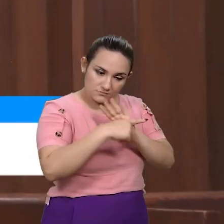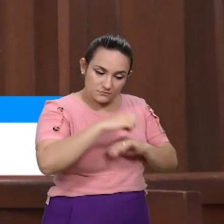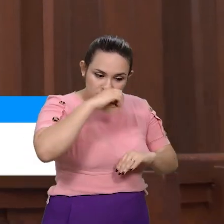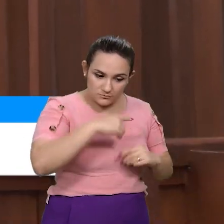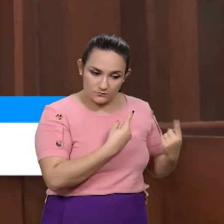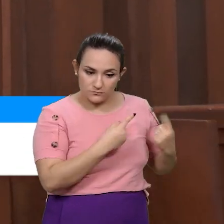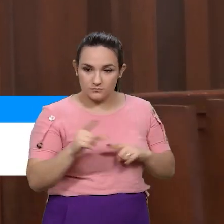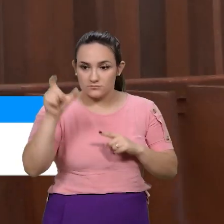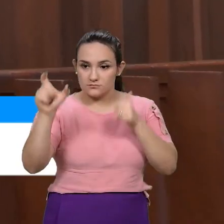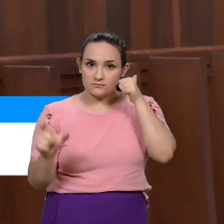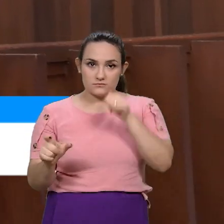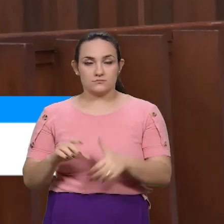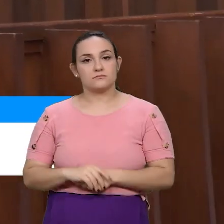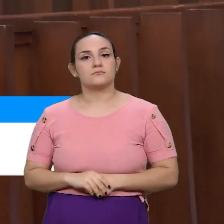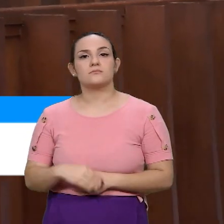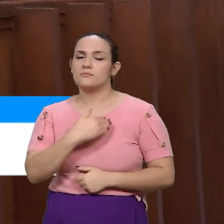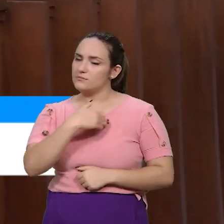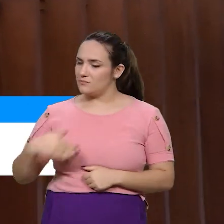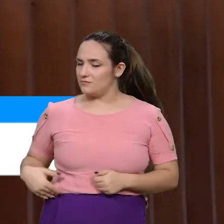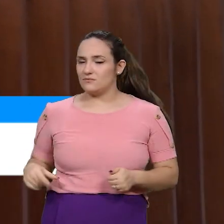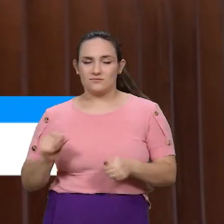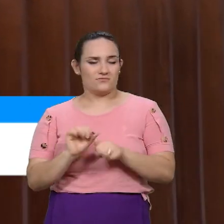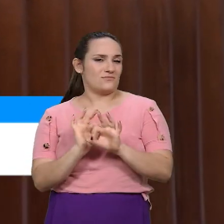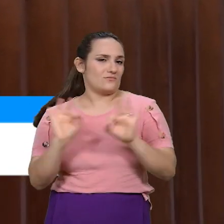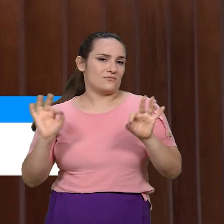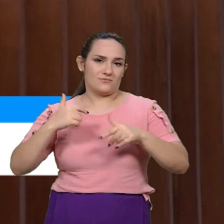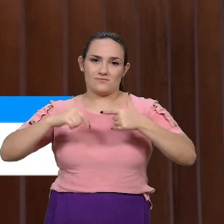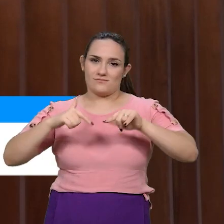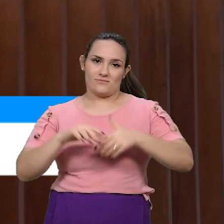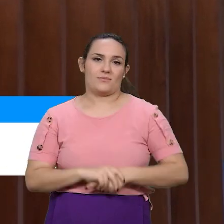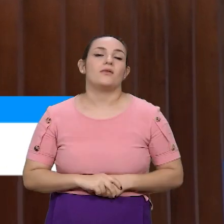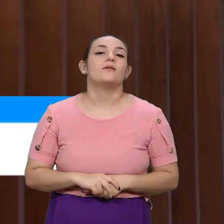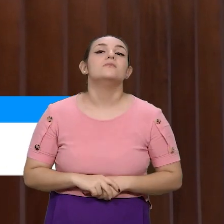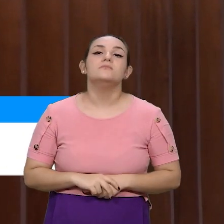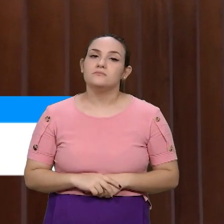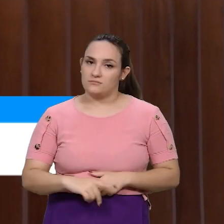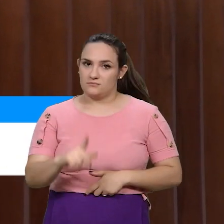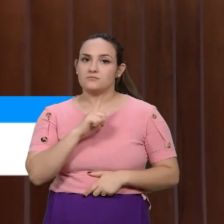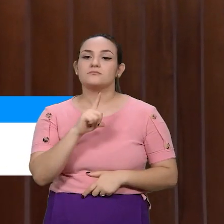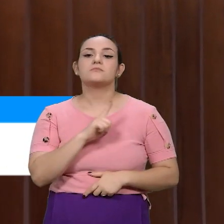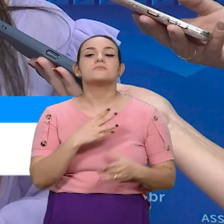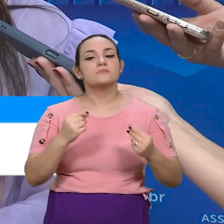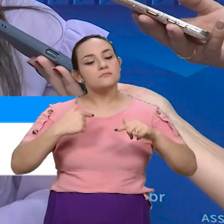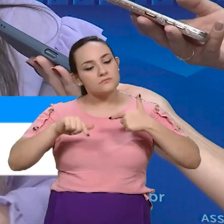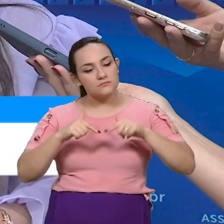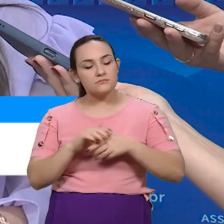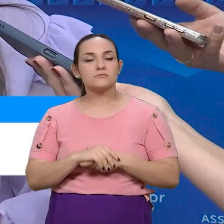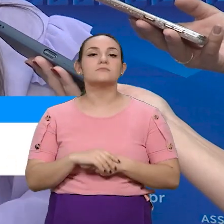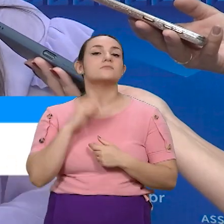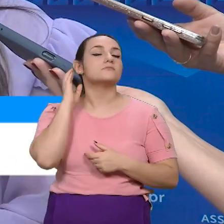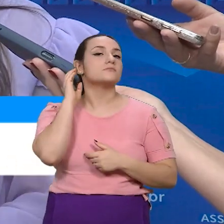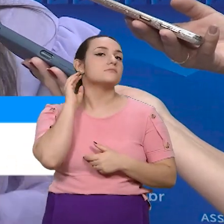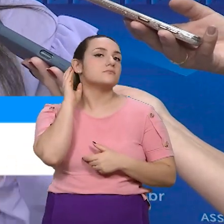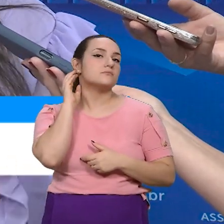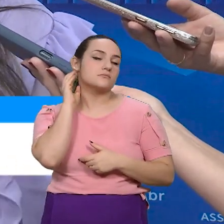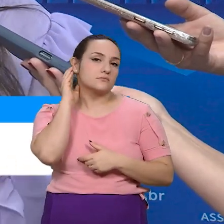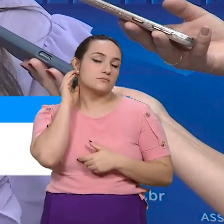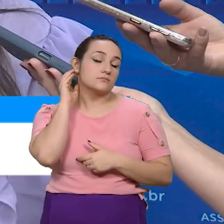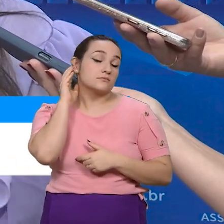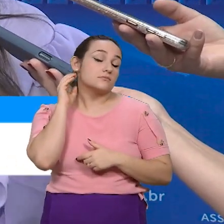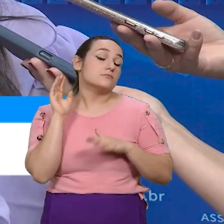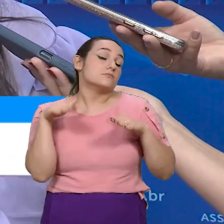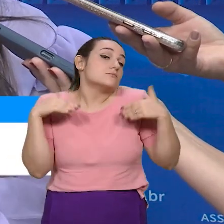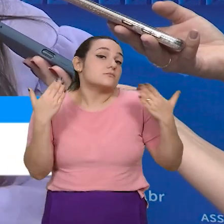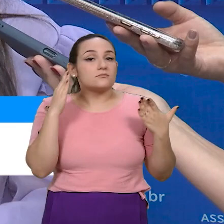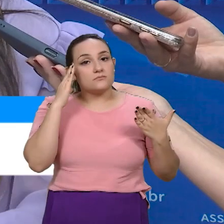O governo vem fazendo um excelente trabalho, né? Vão ter várias atividades, ontem foi o início, e uma das atividades que eu acredito que vai